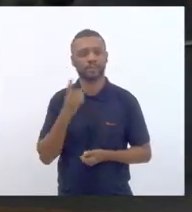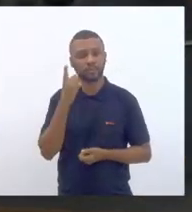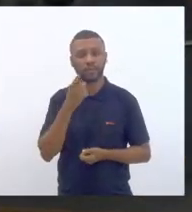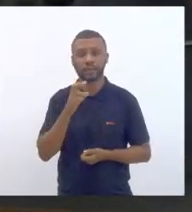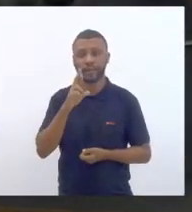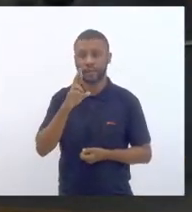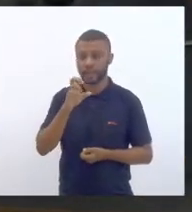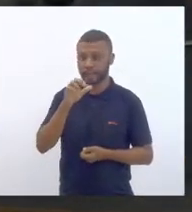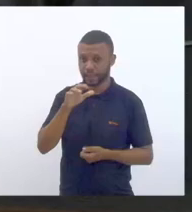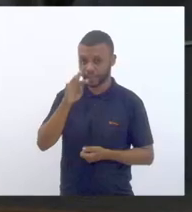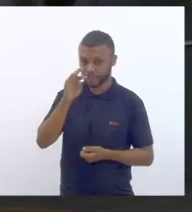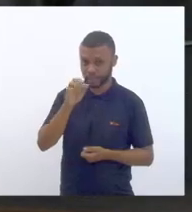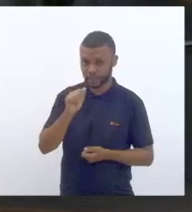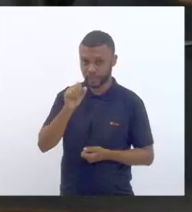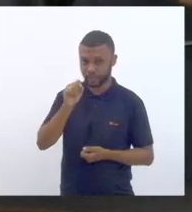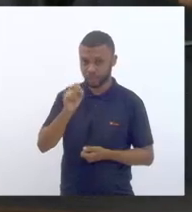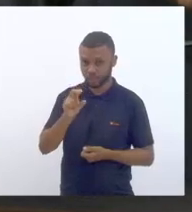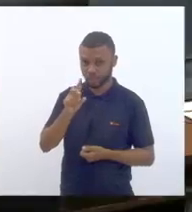Renata Souza.